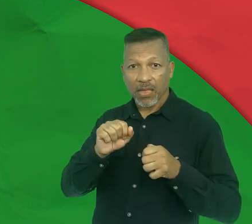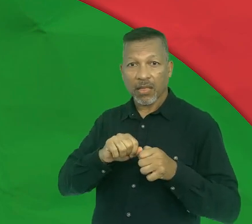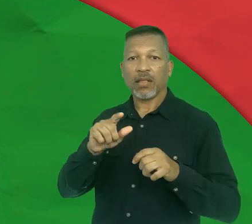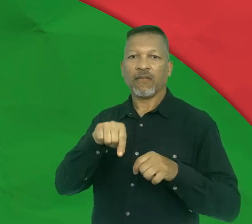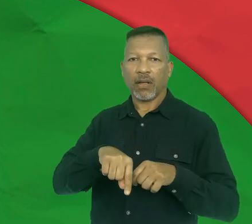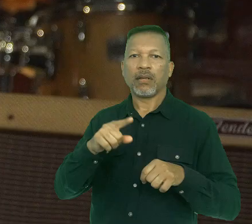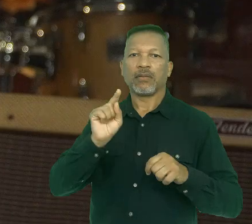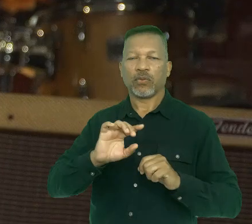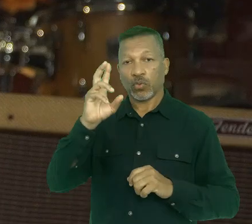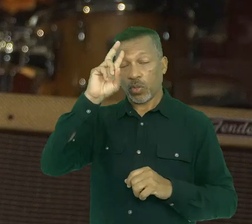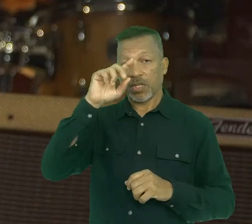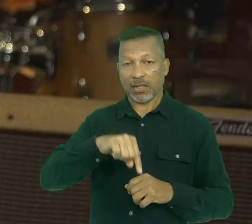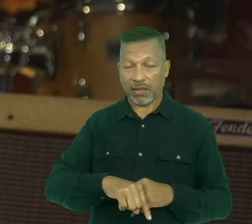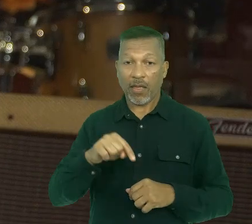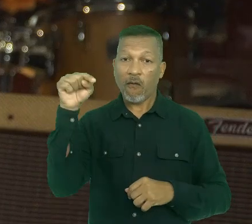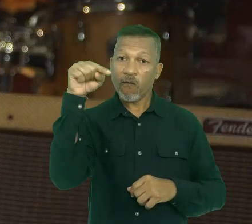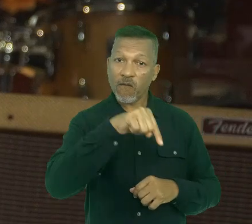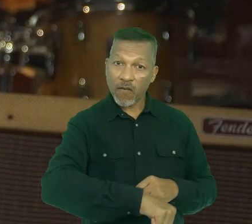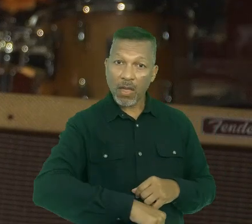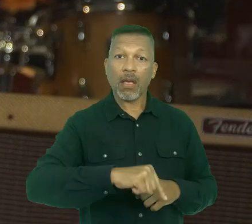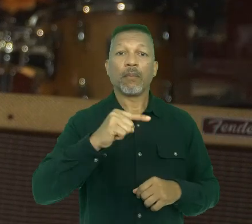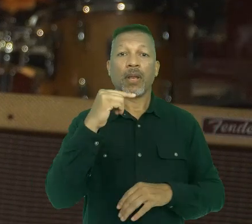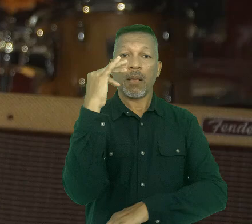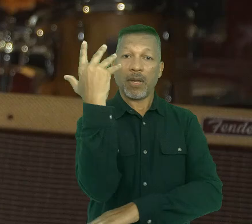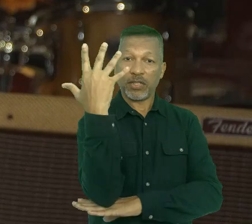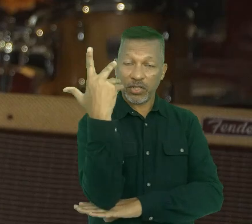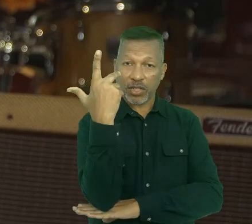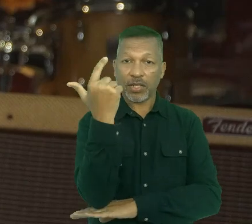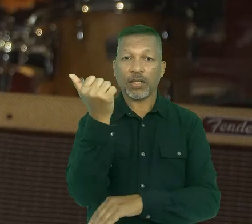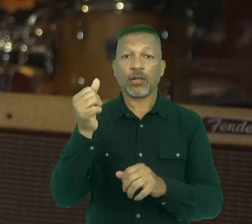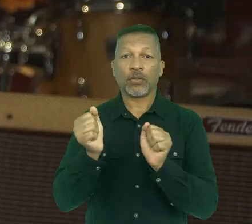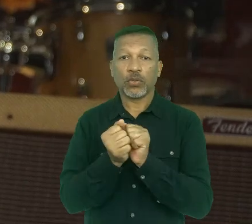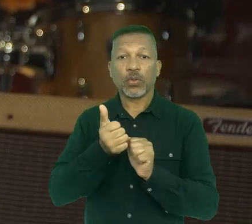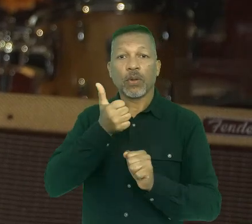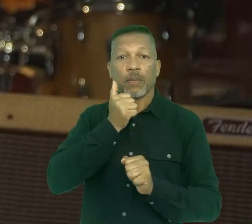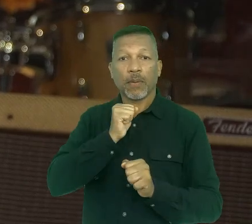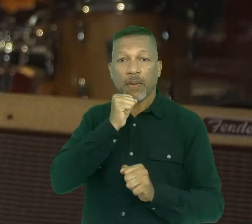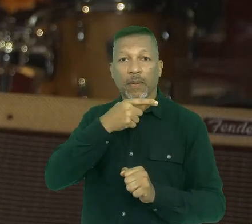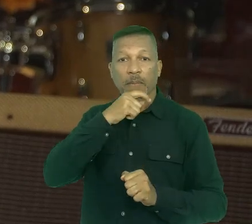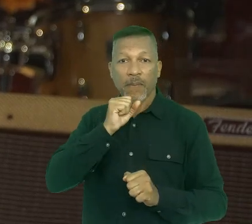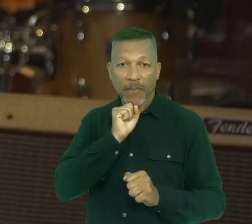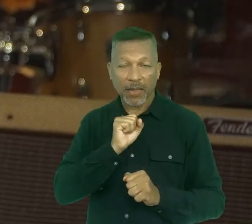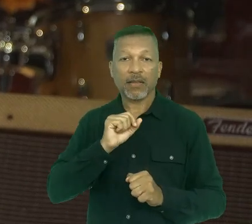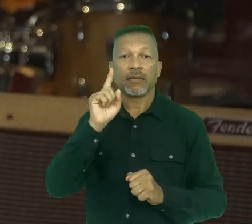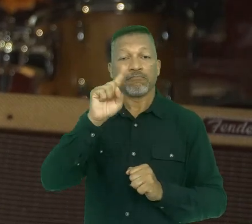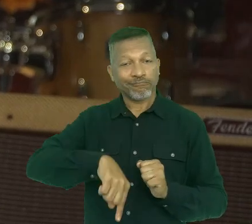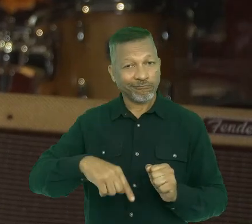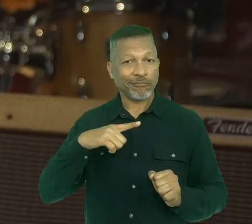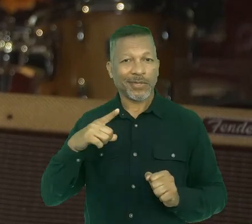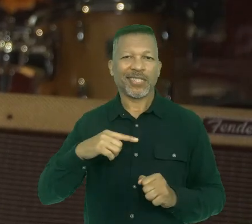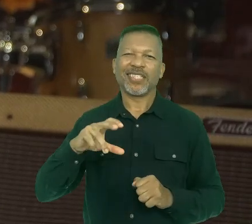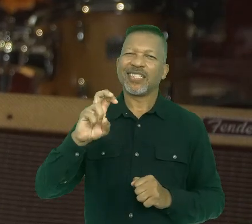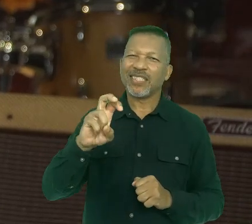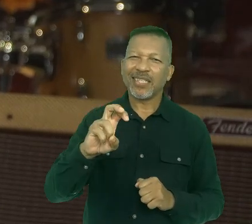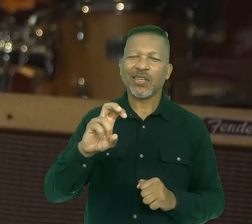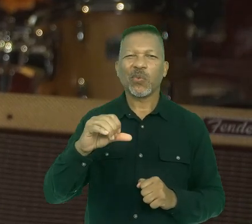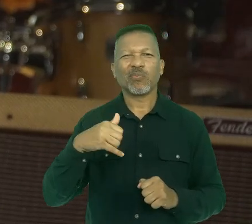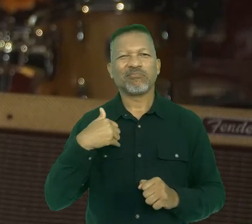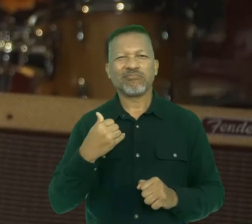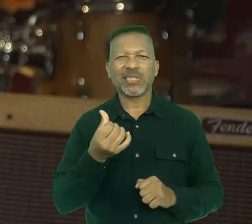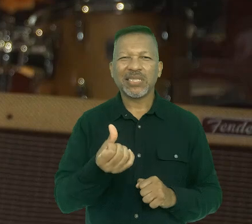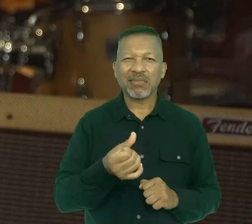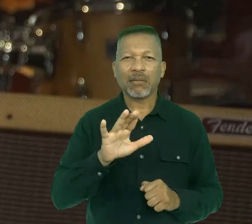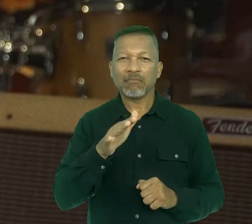em Ipatinga. Eu vim para Ipatinga com meus pais, eu tinha acho que 5 para 6